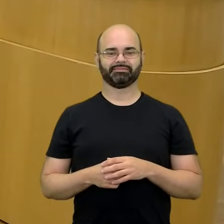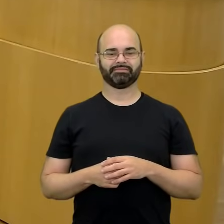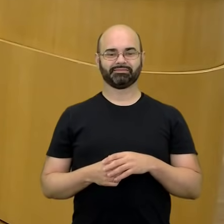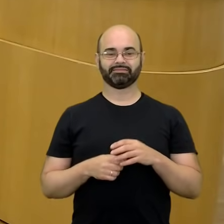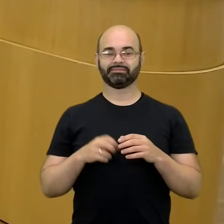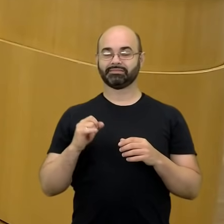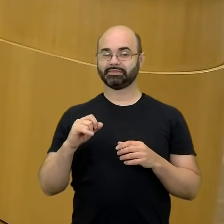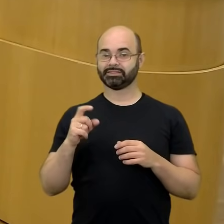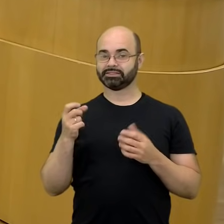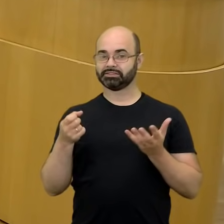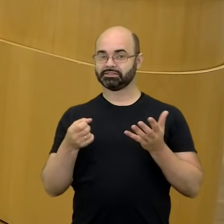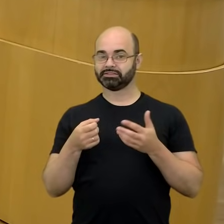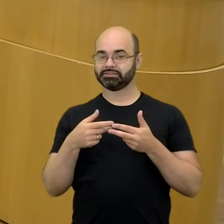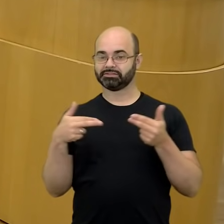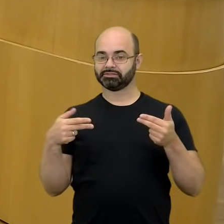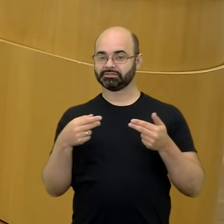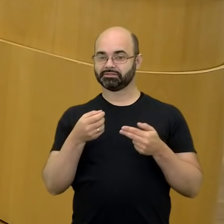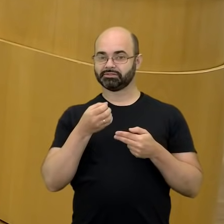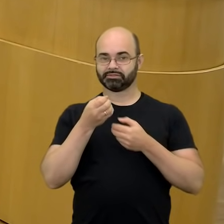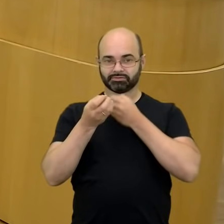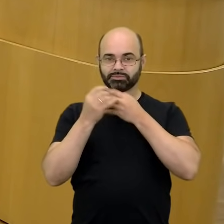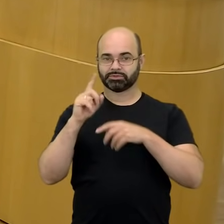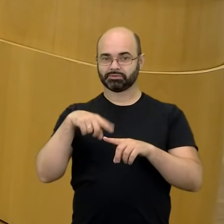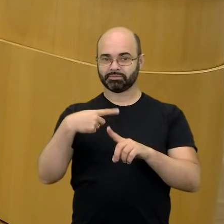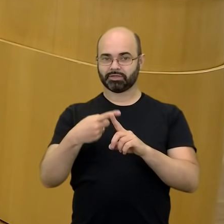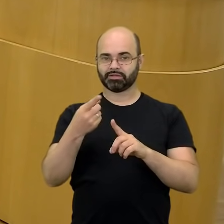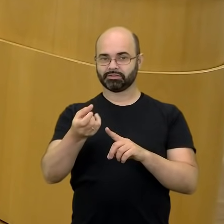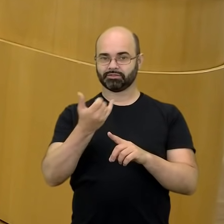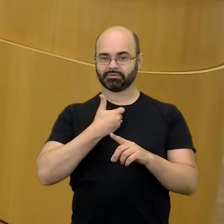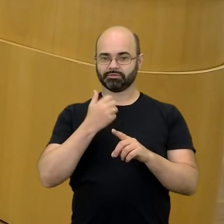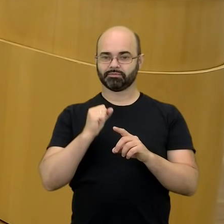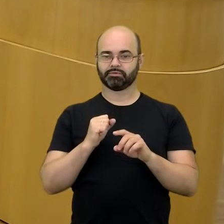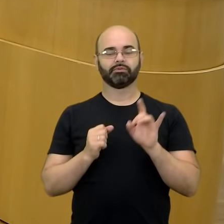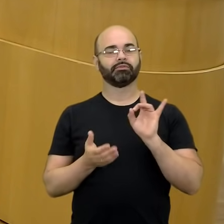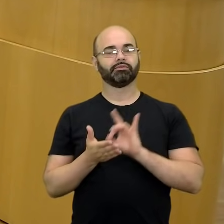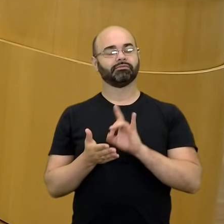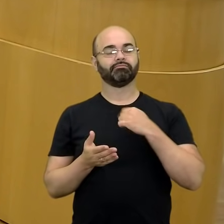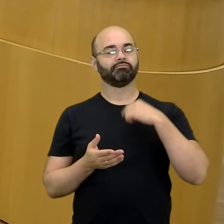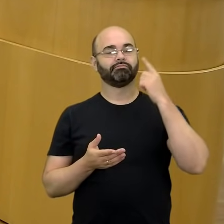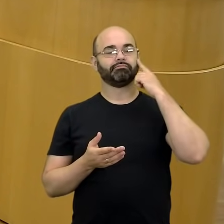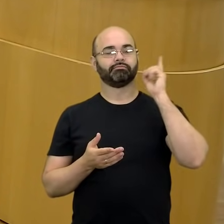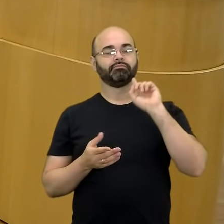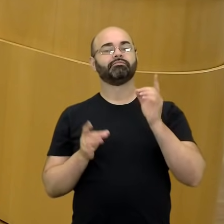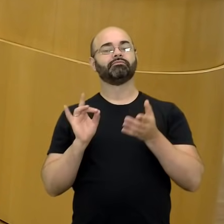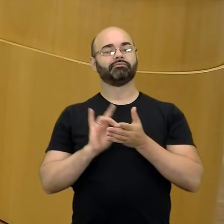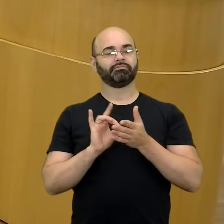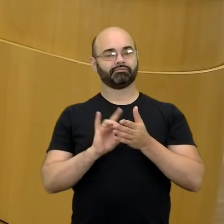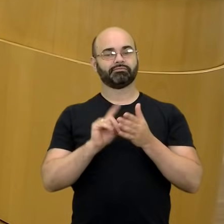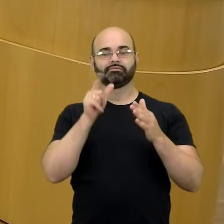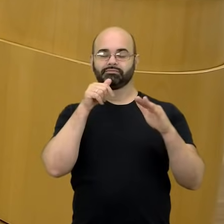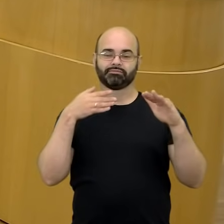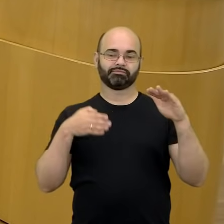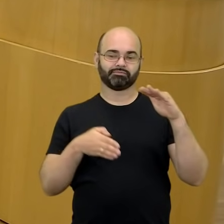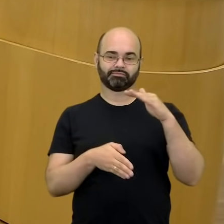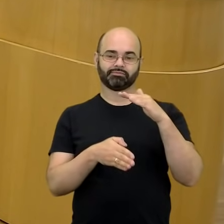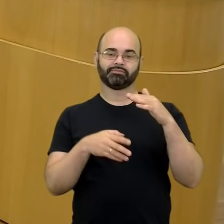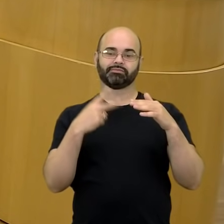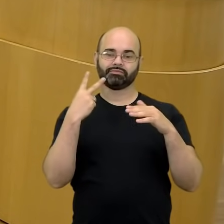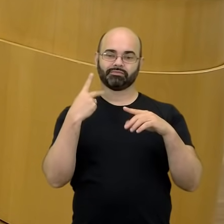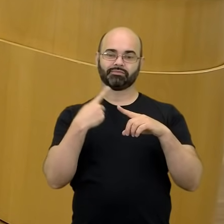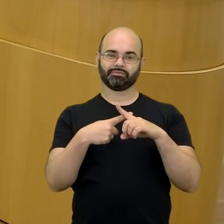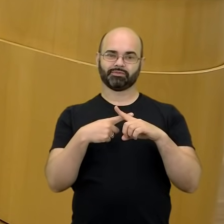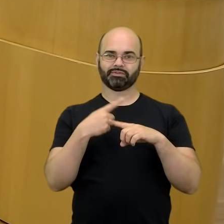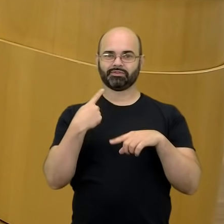se tiver você pode falar tô aqui pensando que é verdade né Eu vou eu nunca tinha pensado nesse o peixe está mergulhado duas vezes nele tá